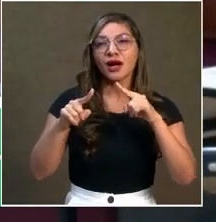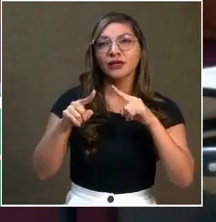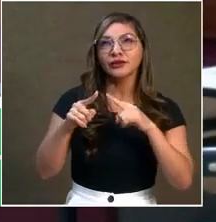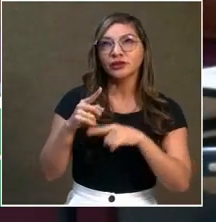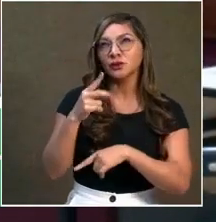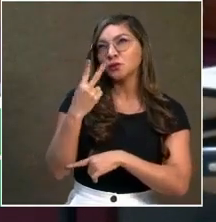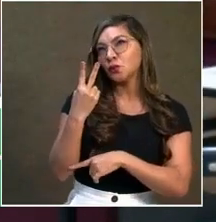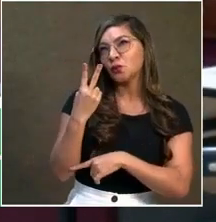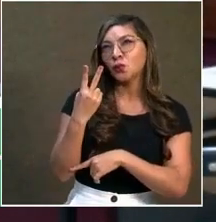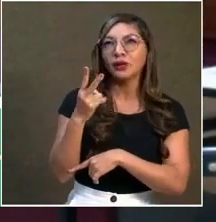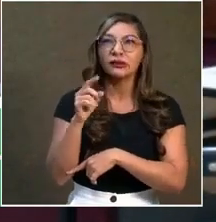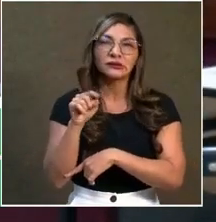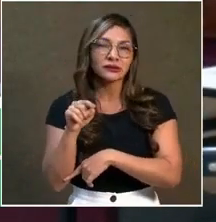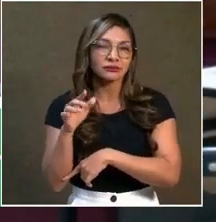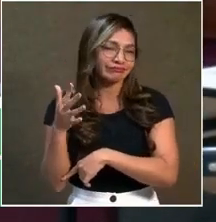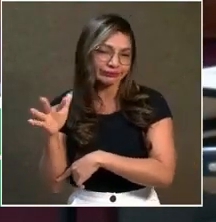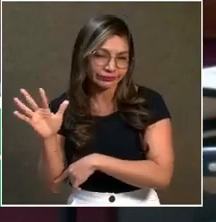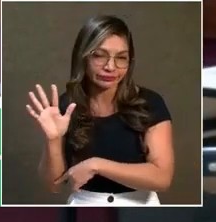e pouquinho.